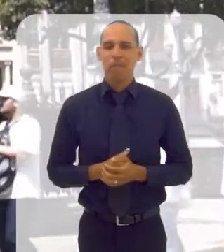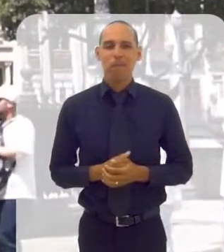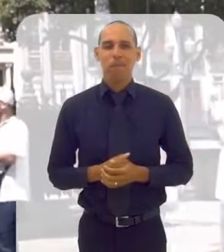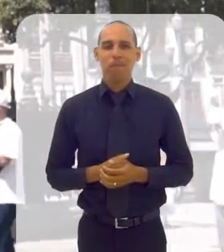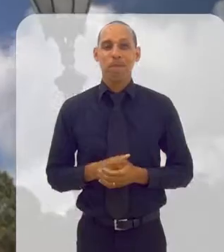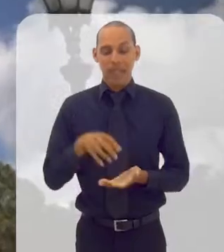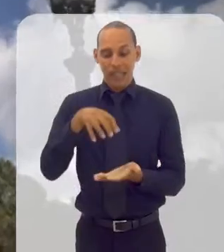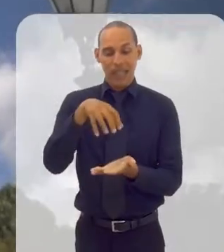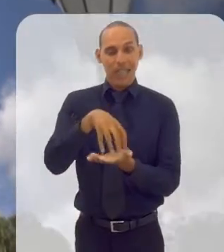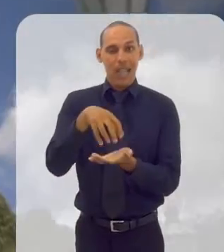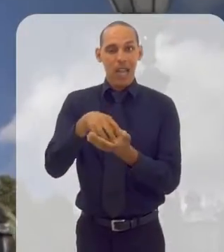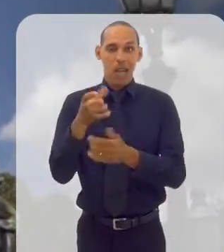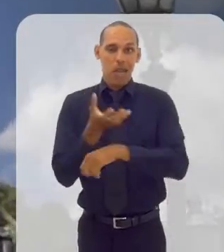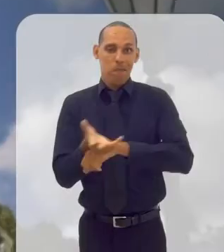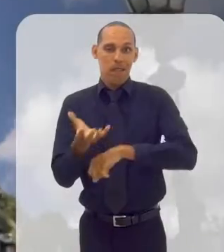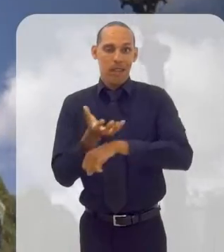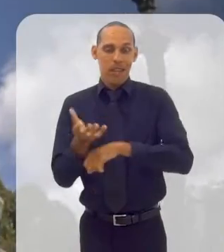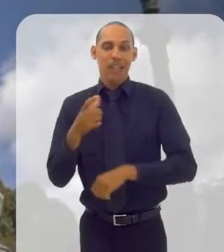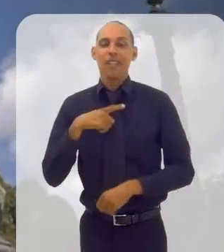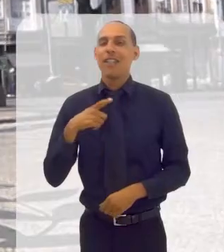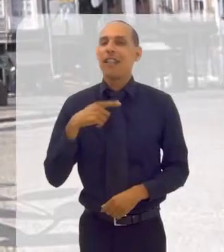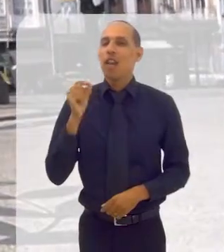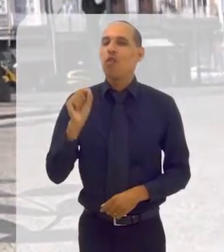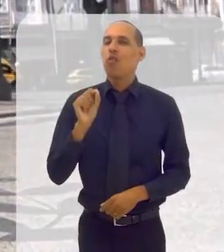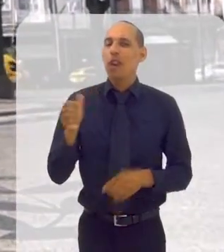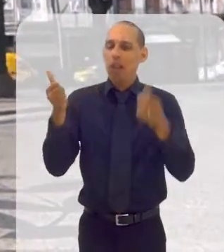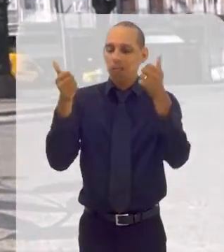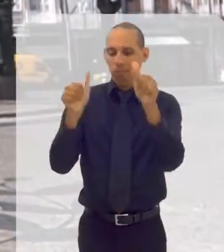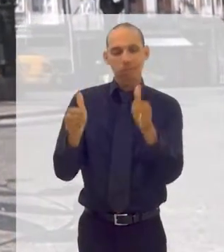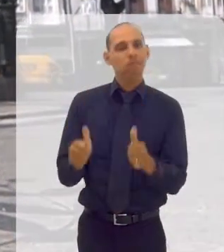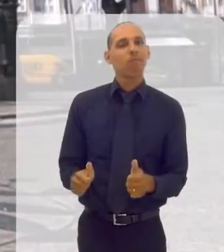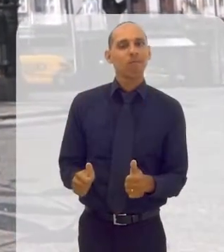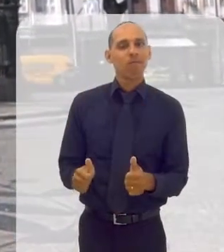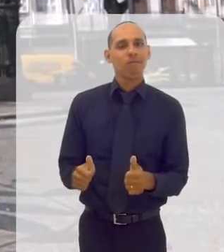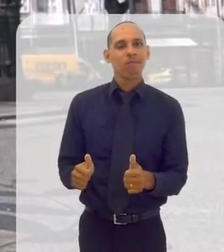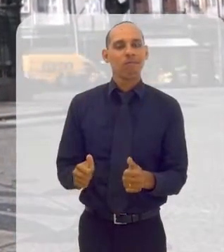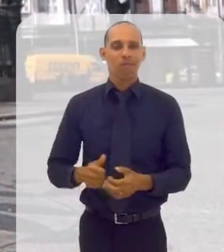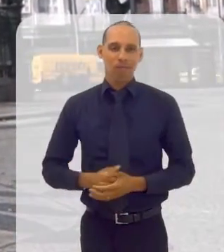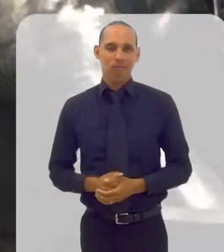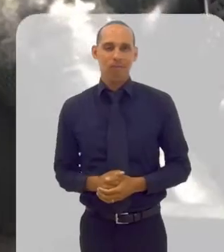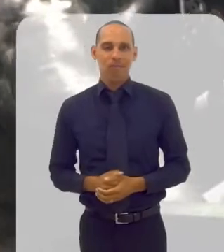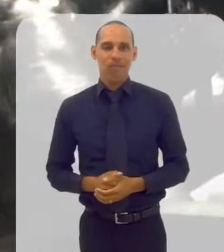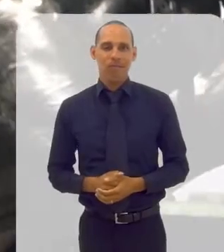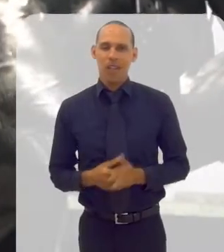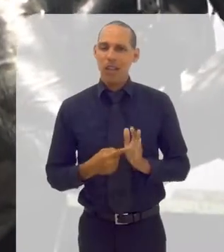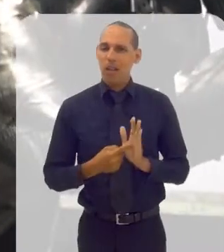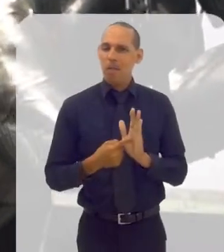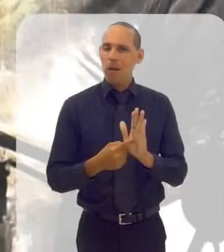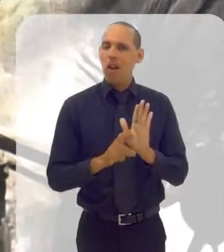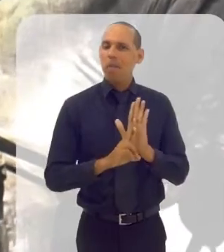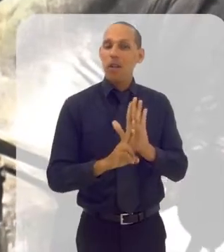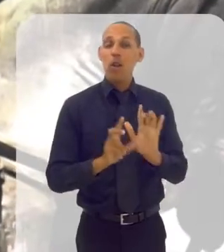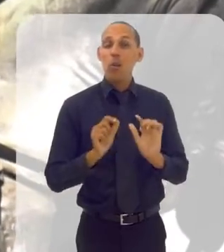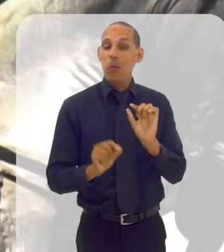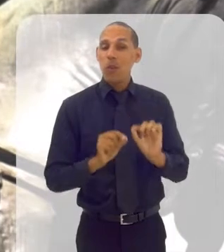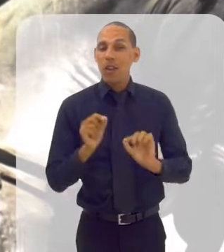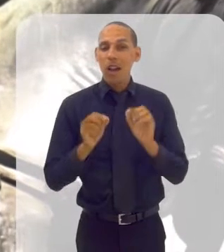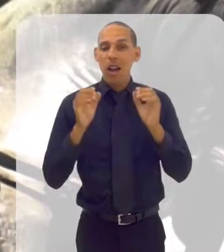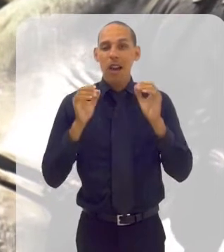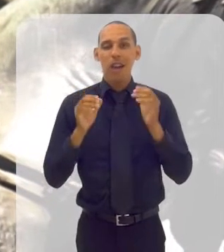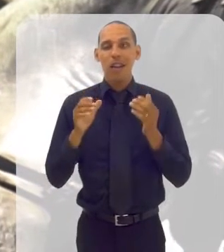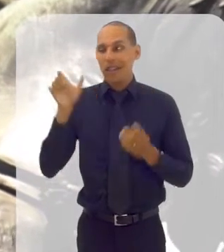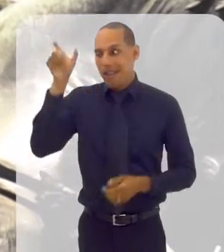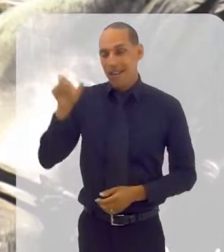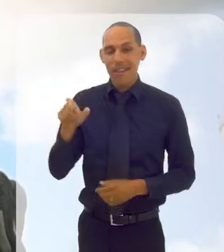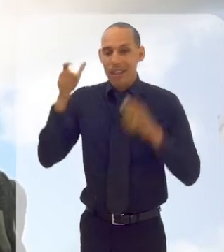disso. No centro da praça está erguida uma escultura que representa o momento